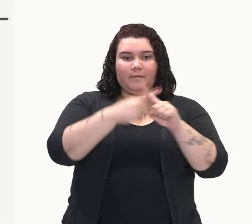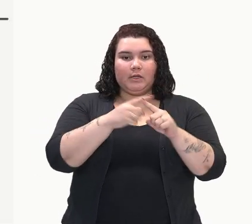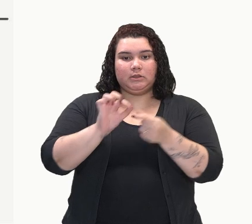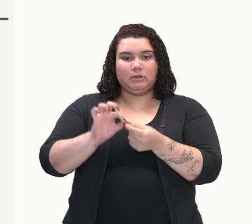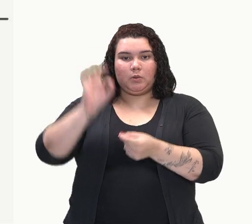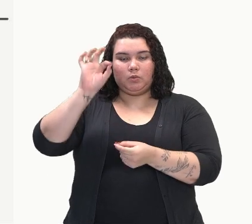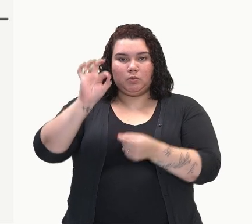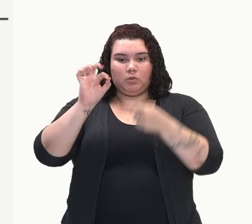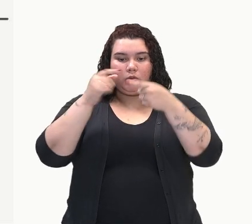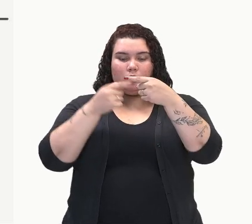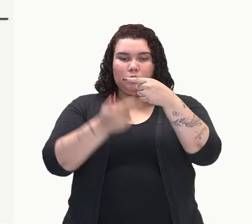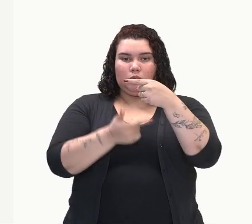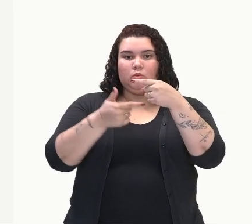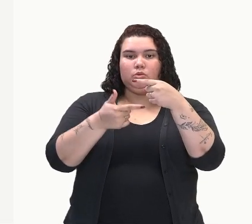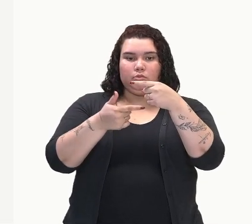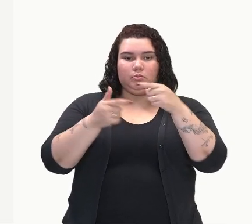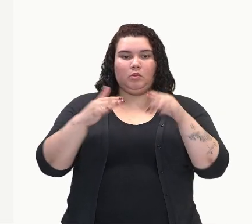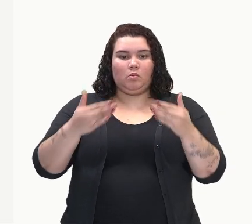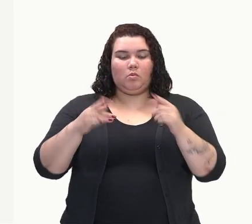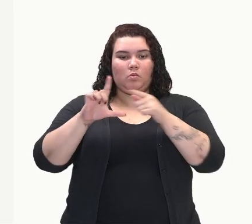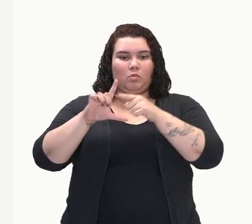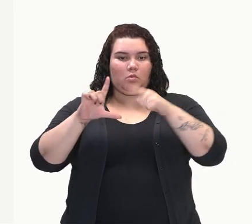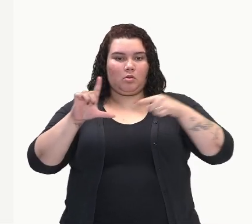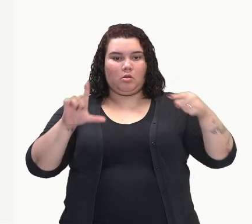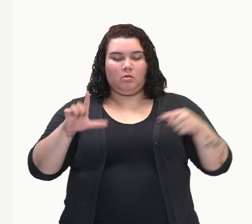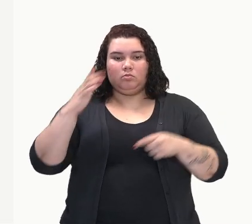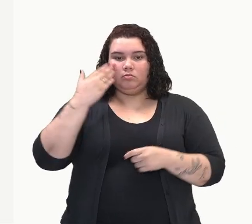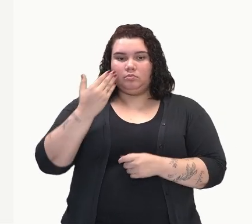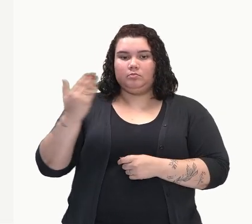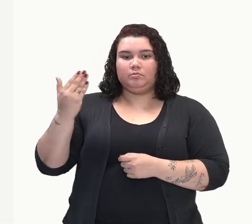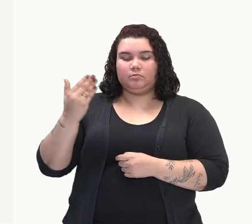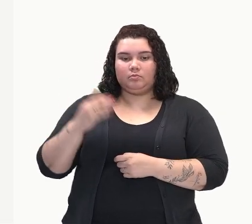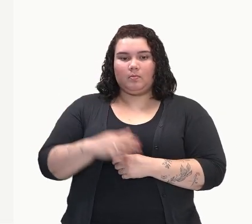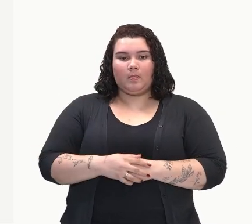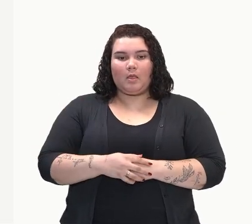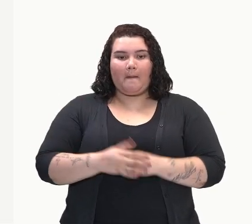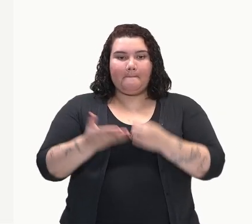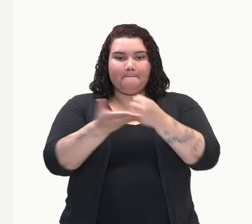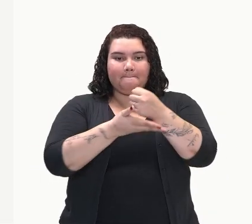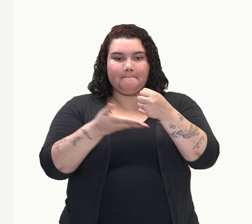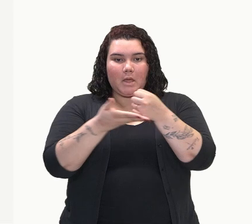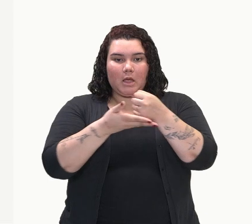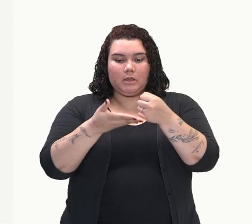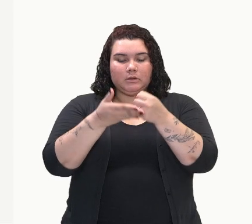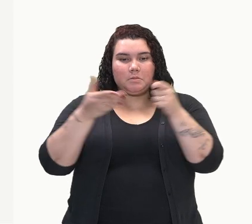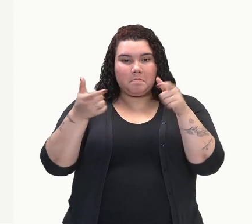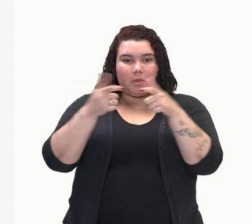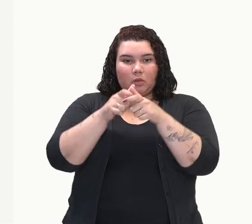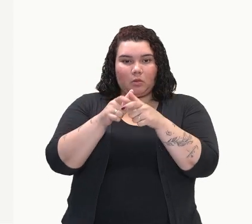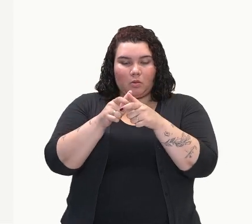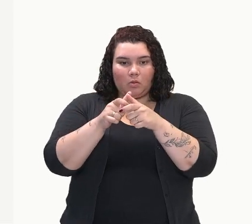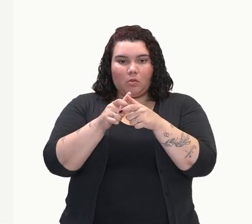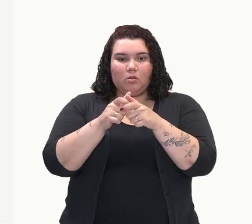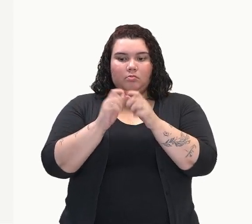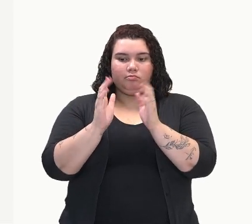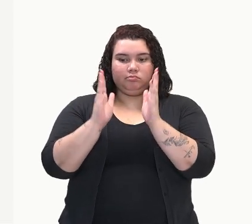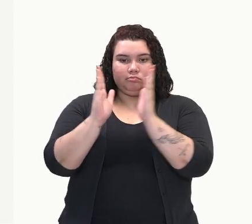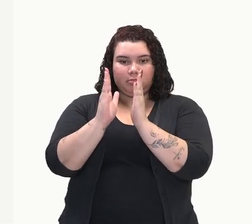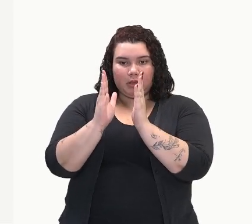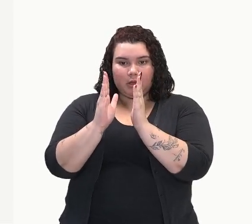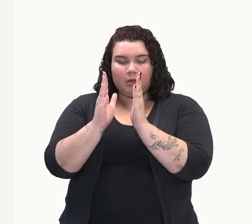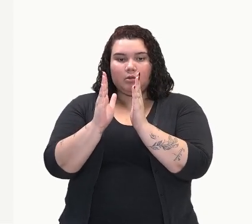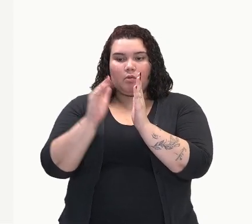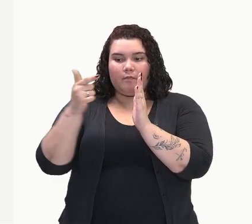nosso gráfico, pessoal, a gente vai identificar aqui, ó, a base menor é esse pedacinho aqui, ó. Esse pedacinho que